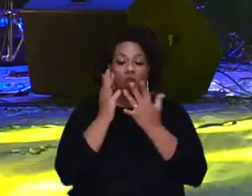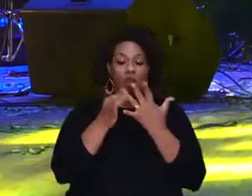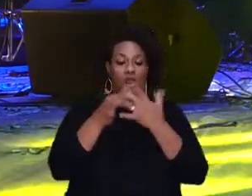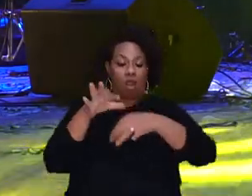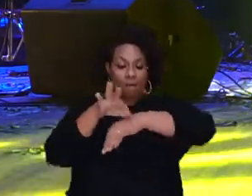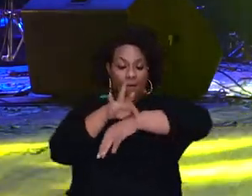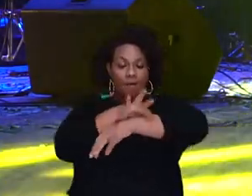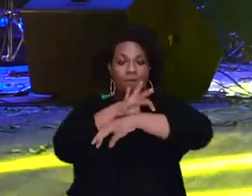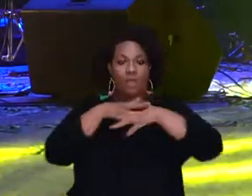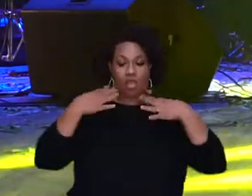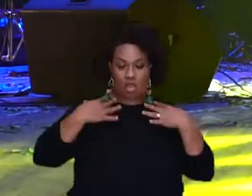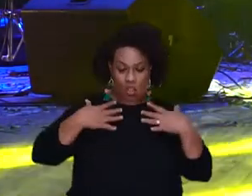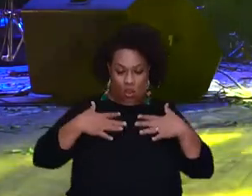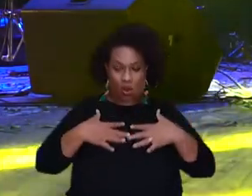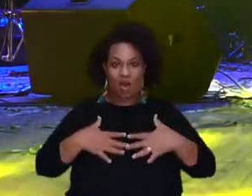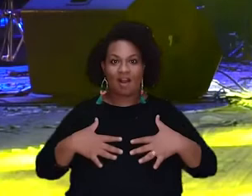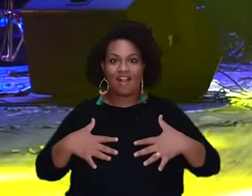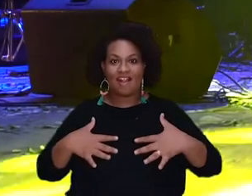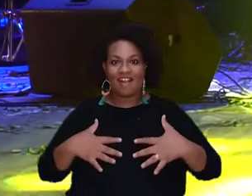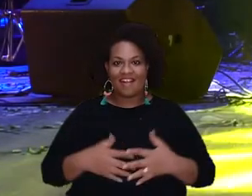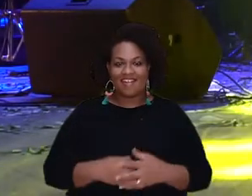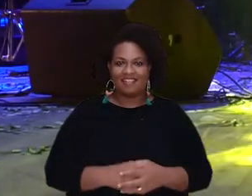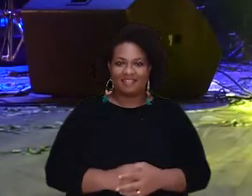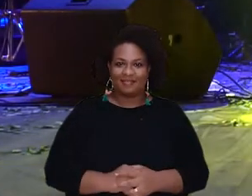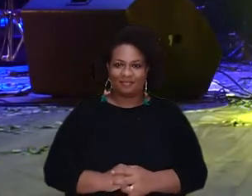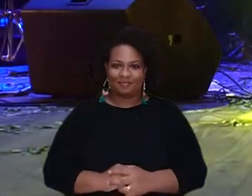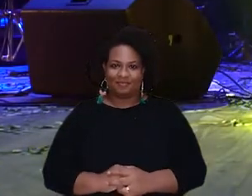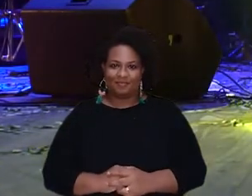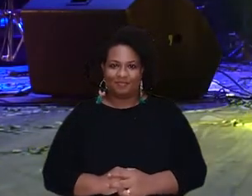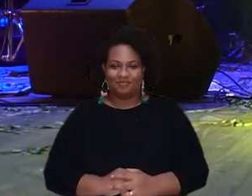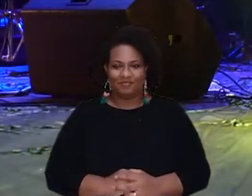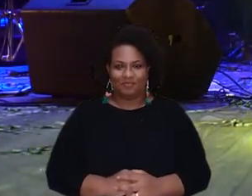turmalina. Vestida de ouro, turbante, pulseira, anel e cola.